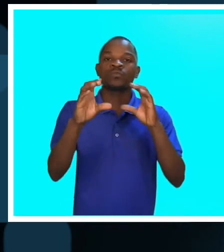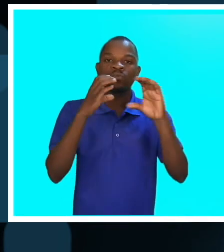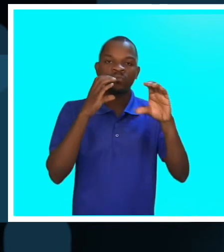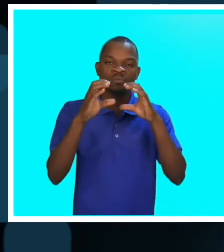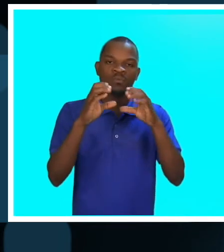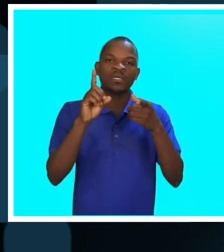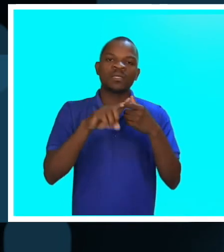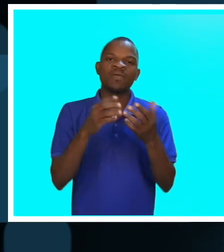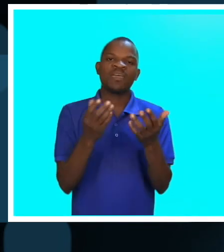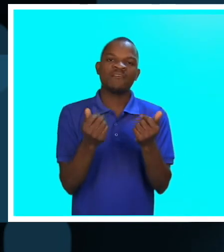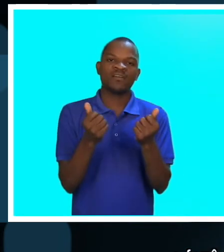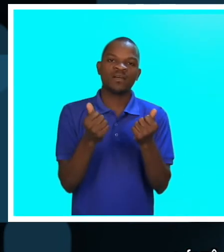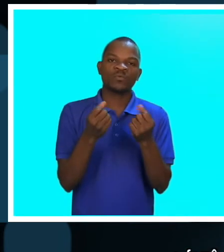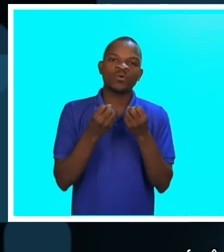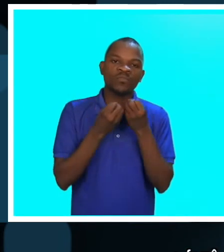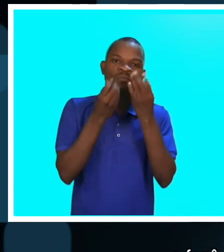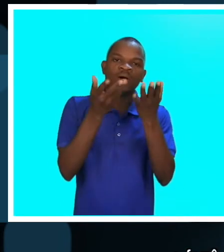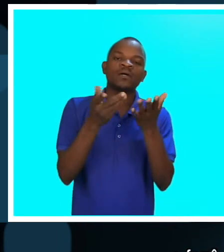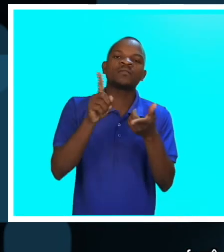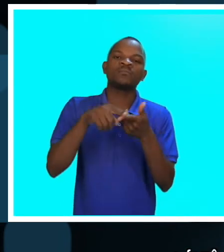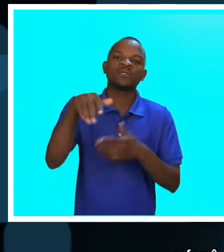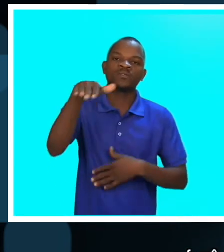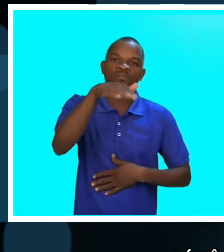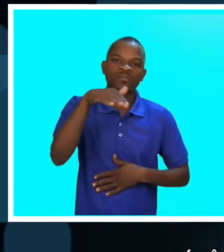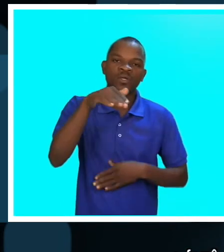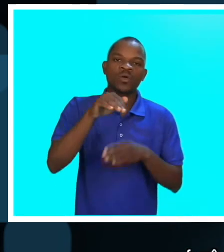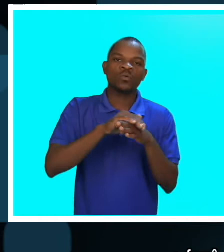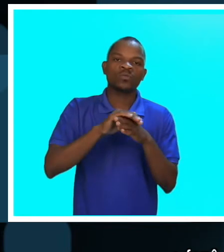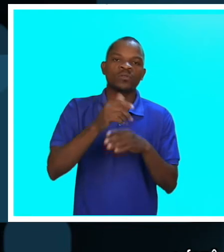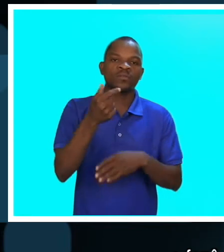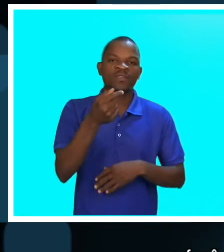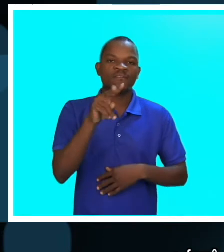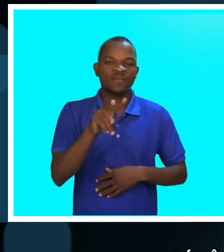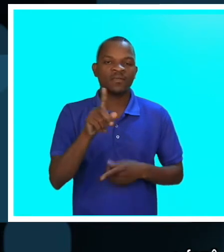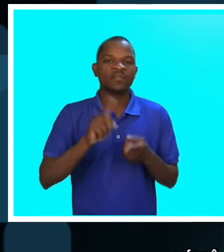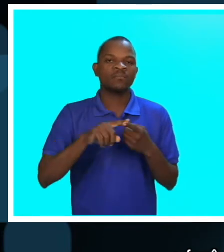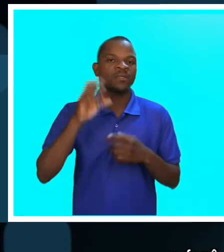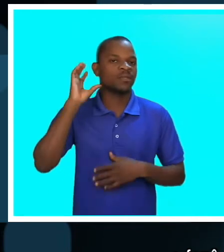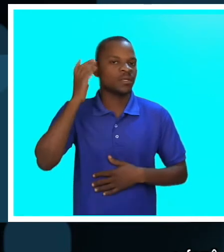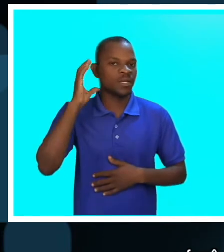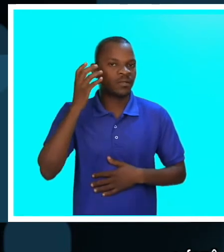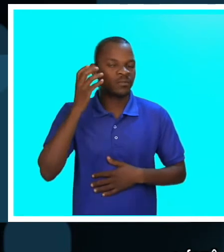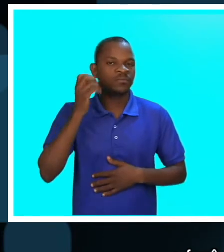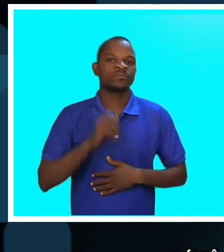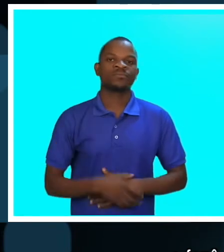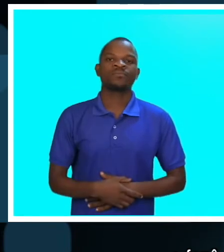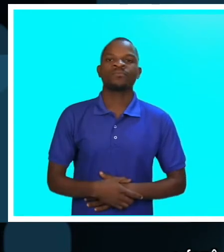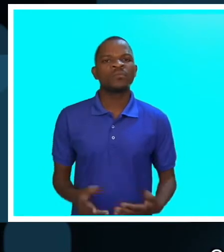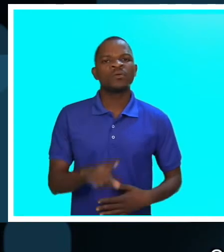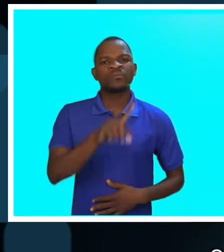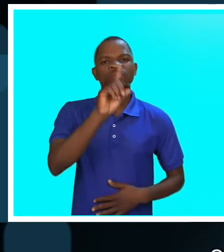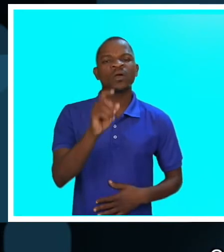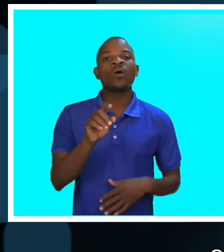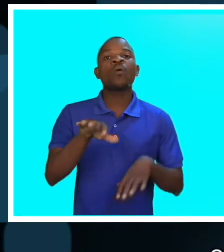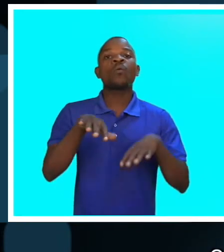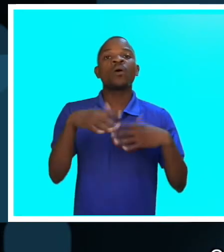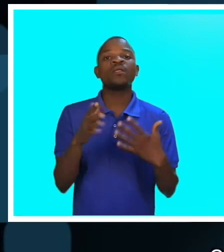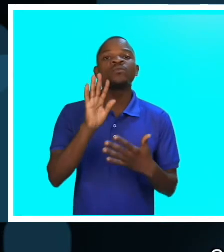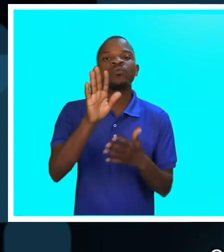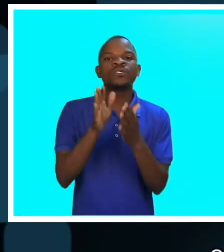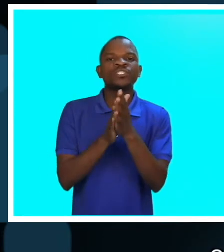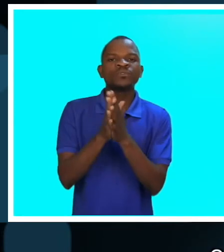facilmente nós iremos passar a mensagem e chegar à sociedade através dos órgãos de comunicação social. E o que